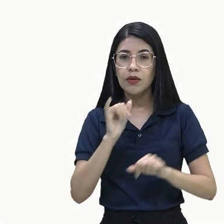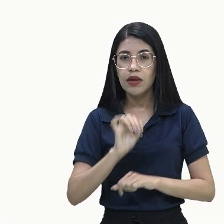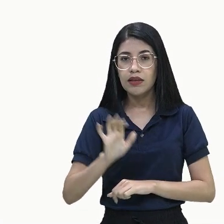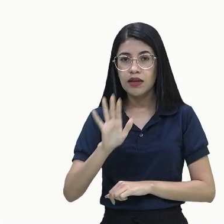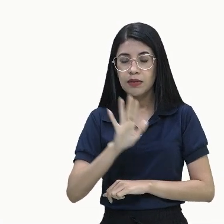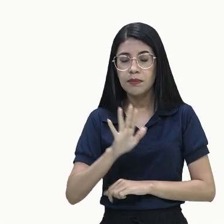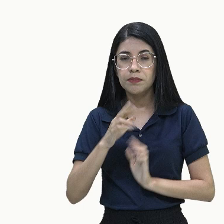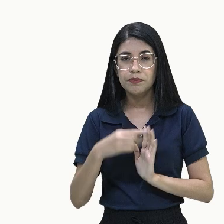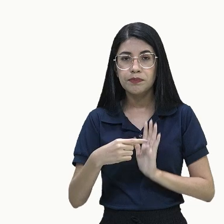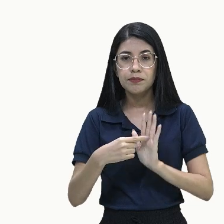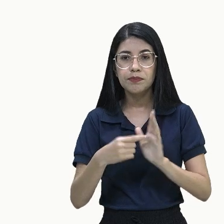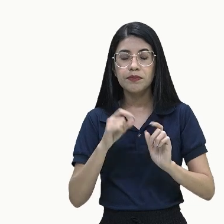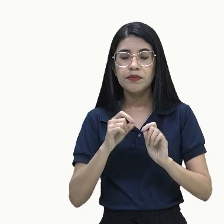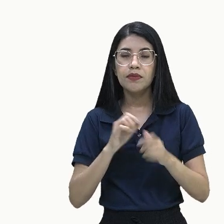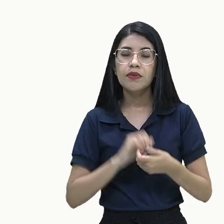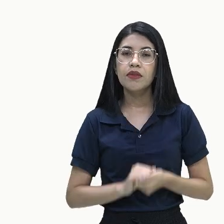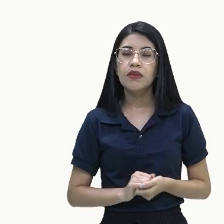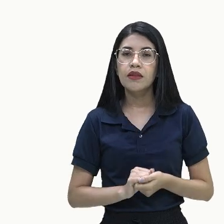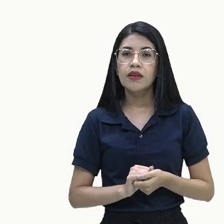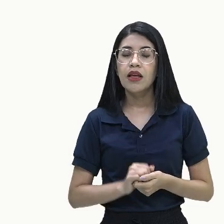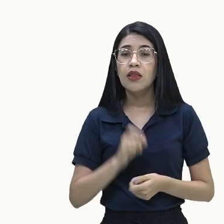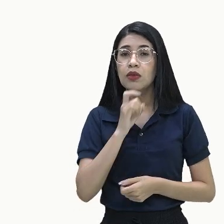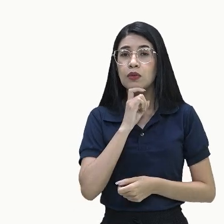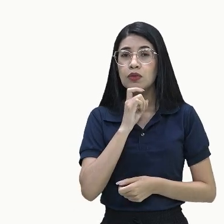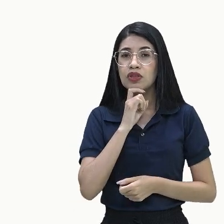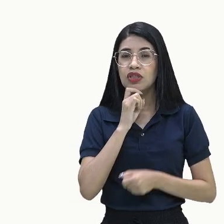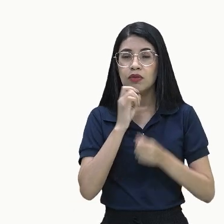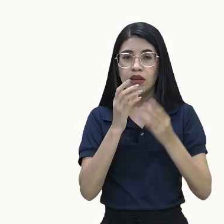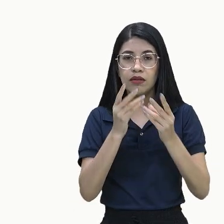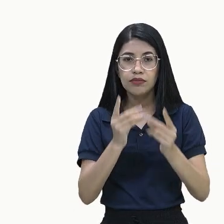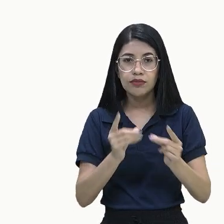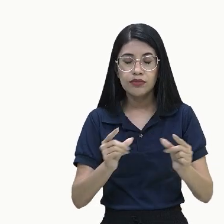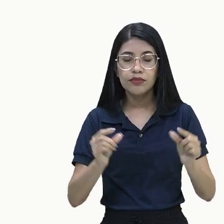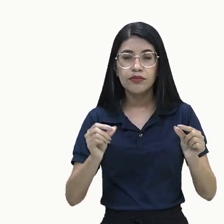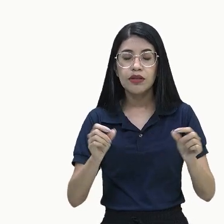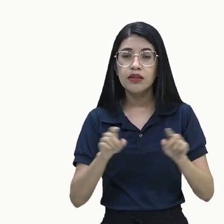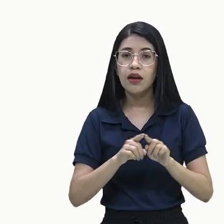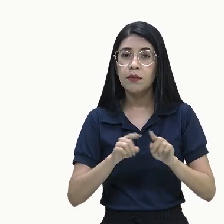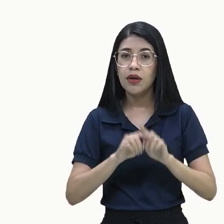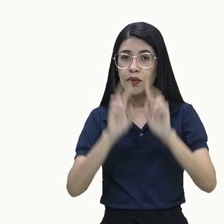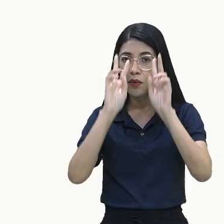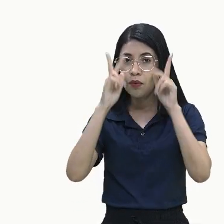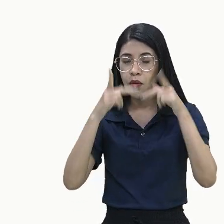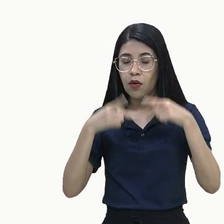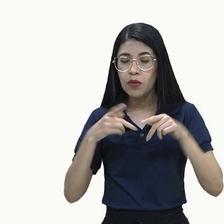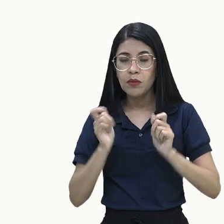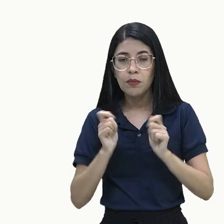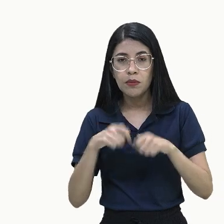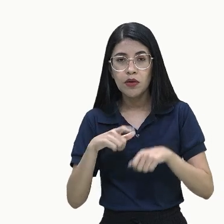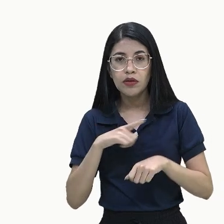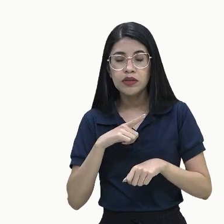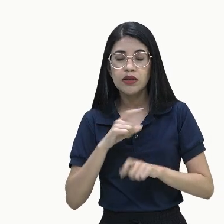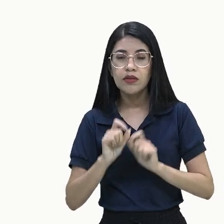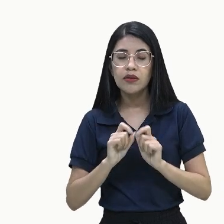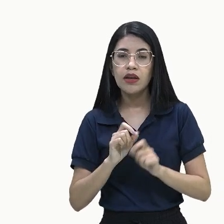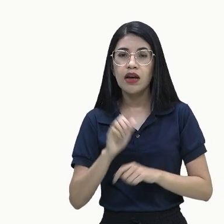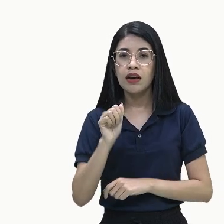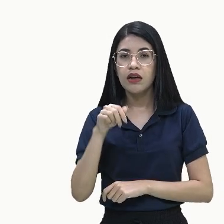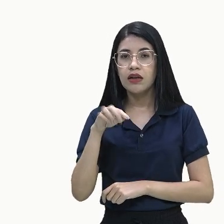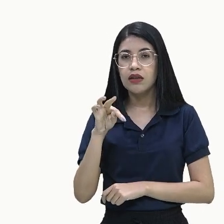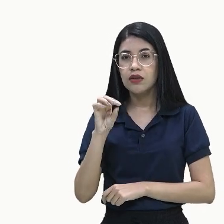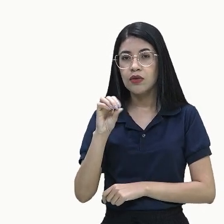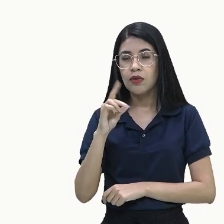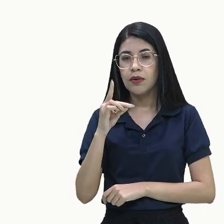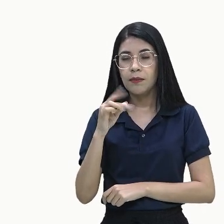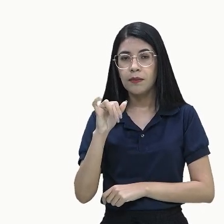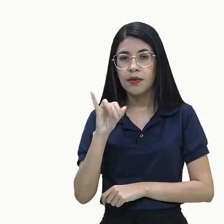por exemplo, da erosão glaciária. A gente tem também, gente, a erosão do homem, né, que é essa erosão aqui, olha, a antrópica.